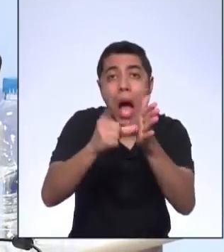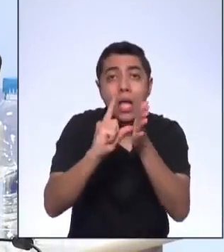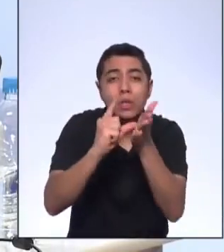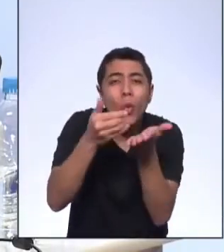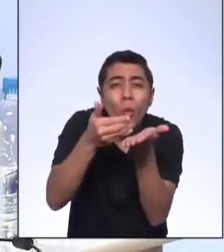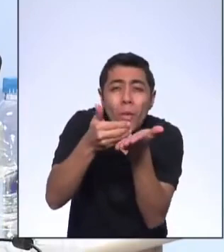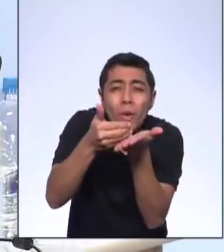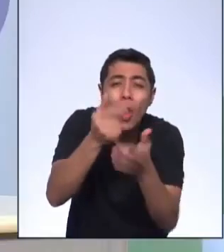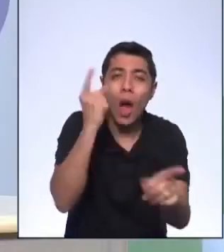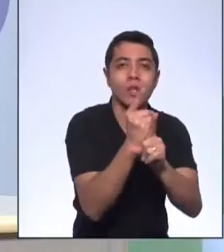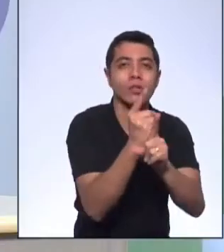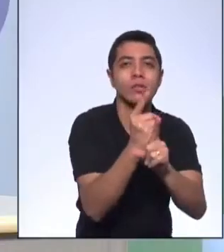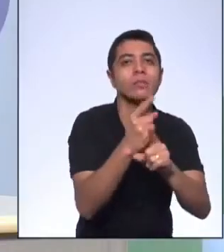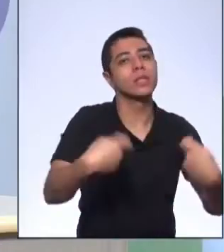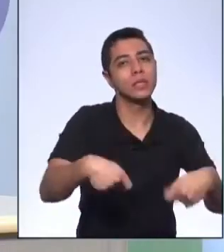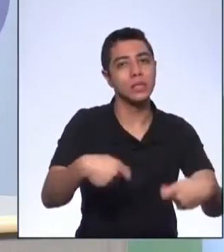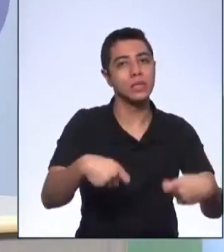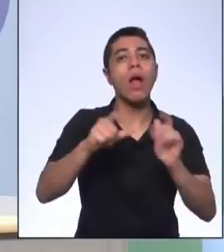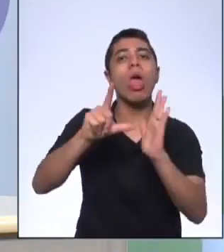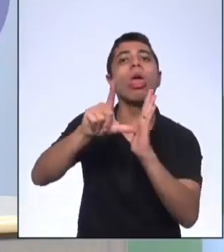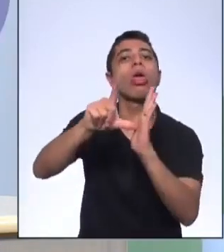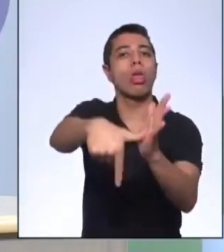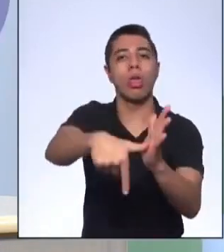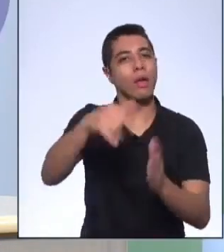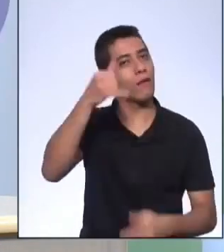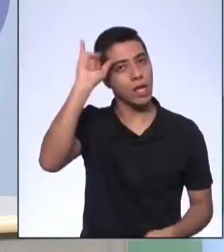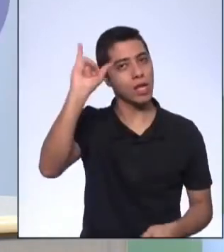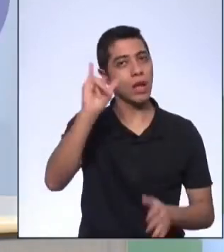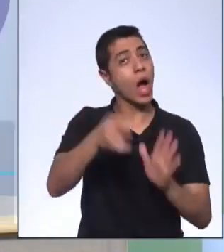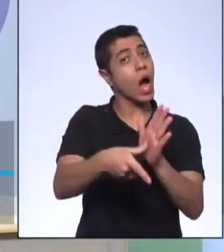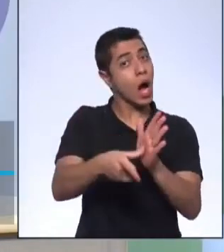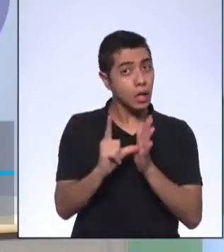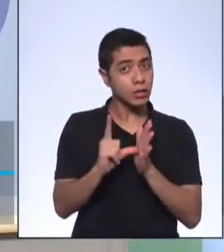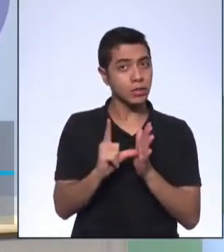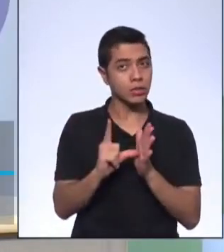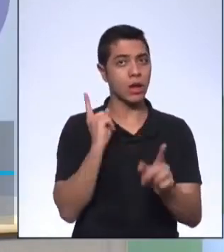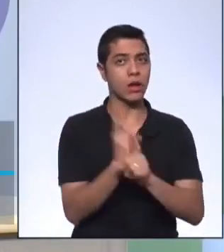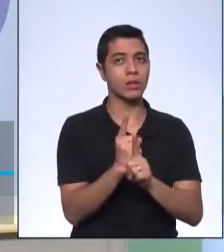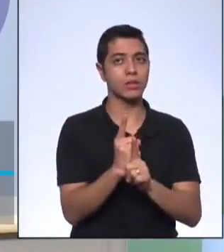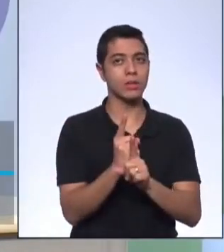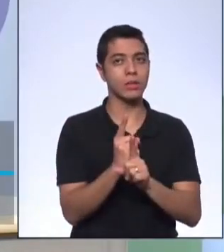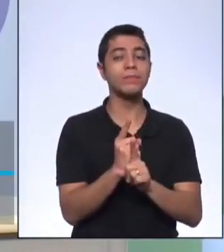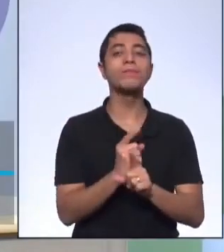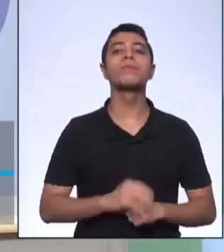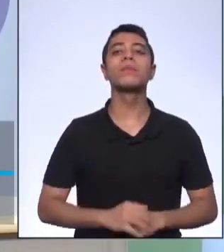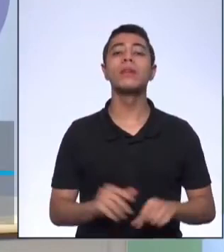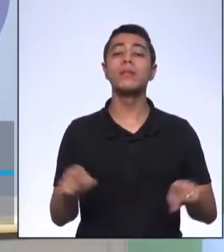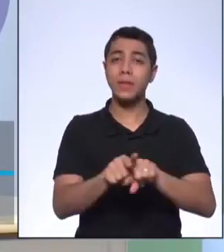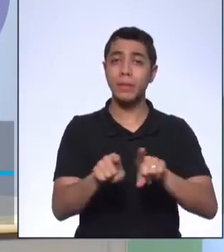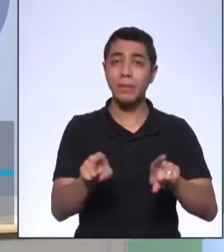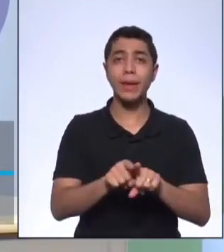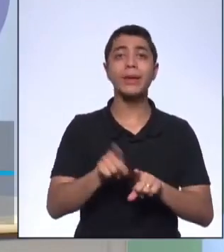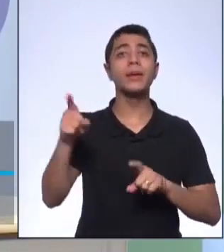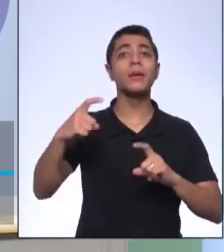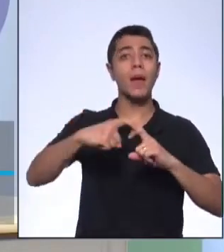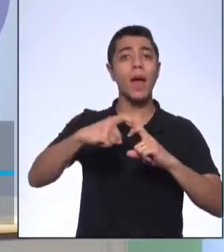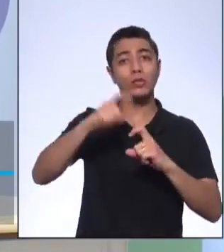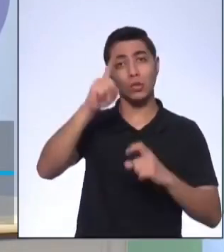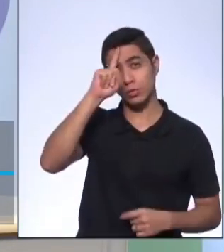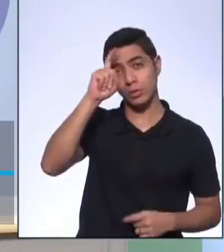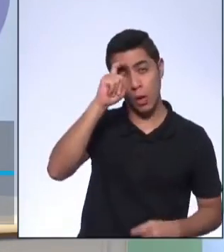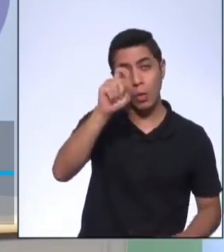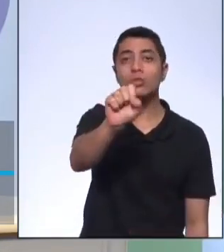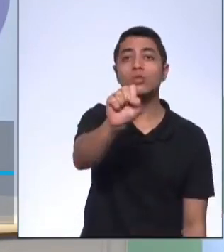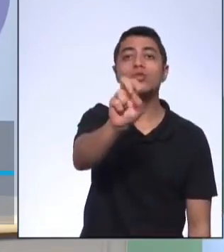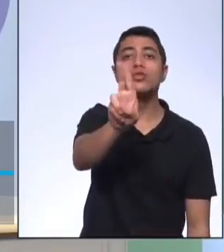pensar a respeito disso. E também a questão de que a gente tem isso disponível no SUS, né? Para acompanhamento, para diagnóstico. Então,